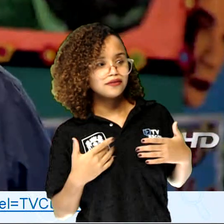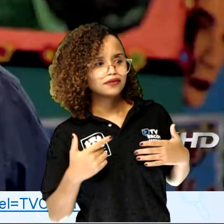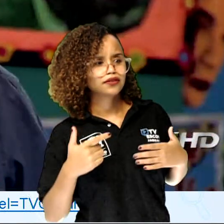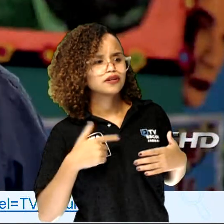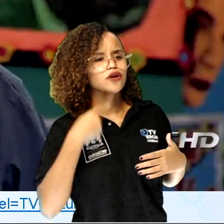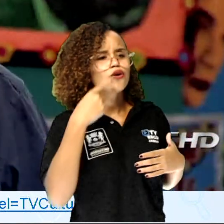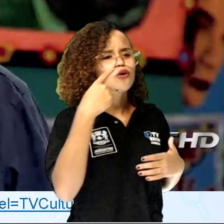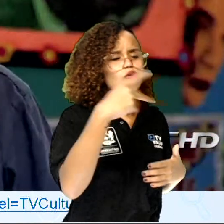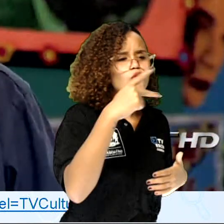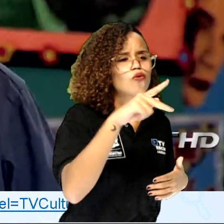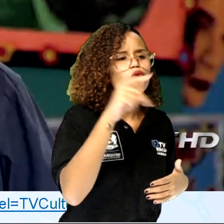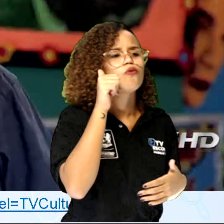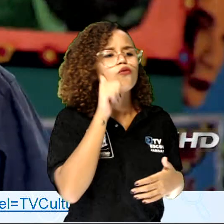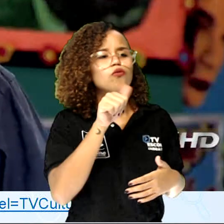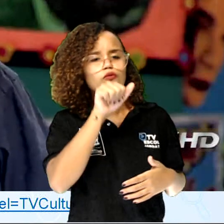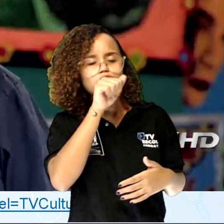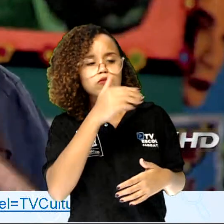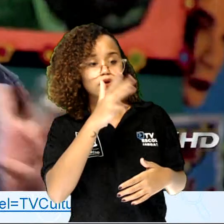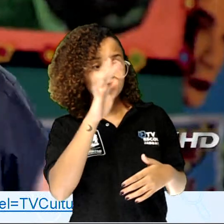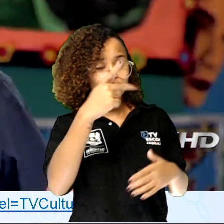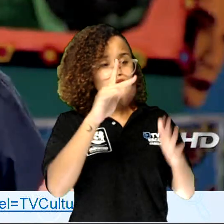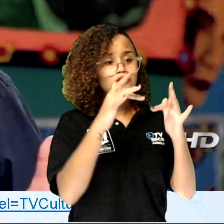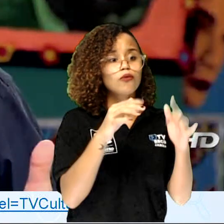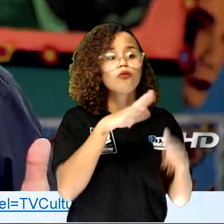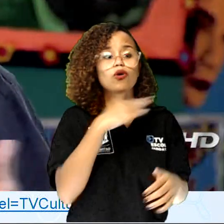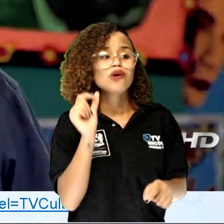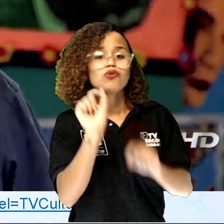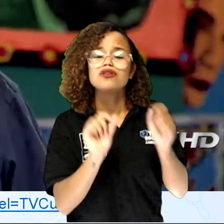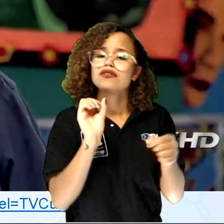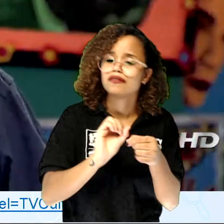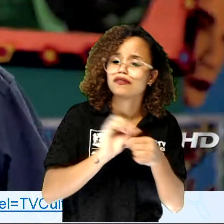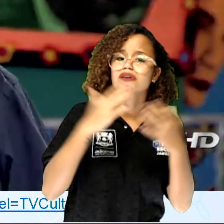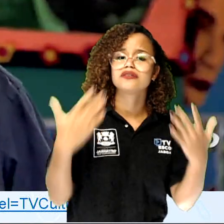de metade e meio ambiente. E trazendo aquela